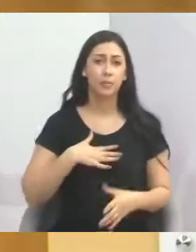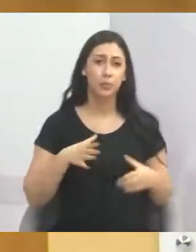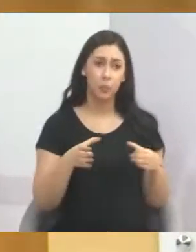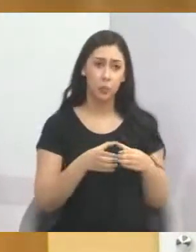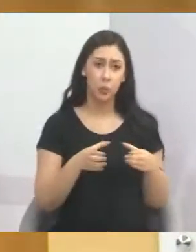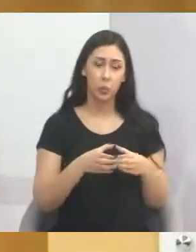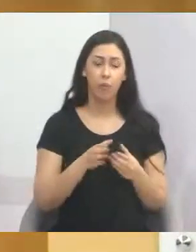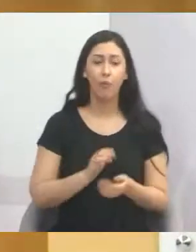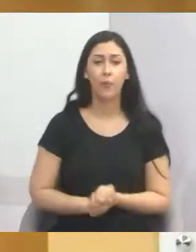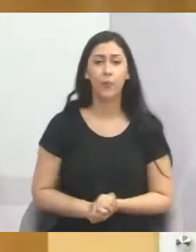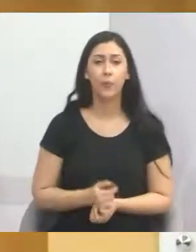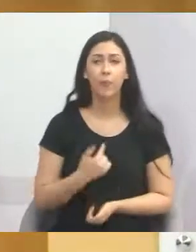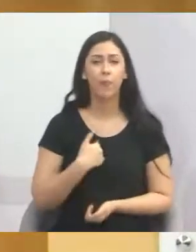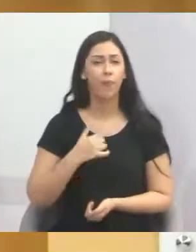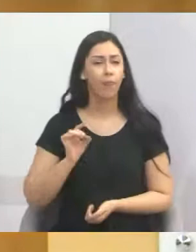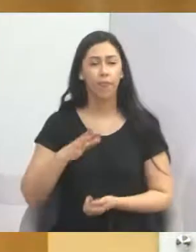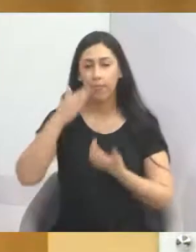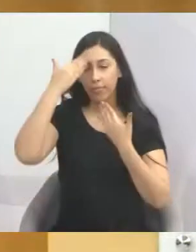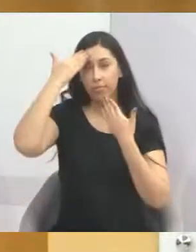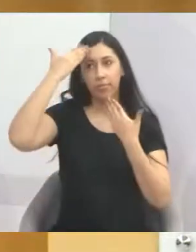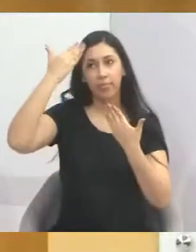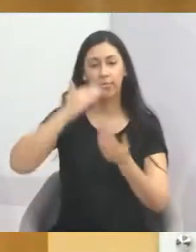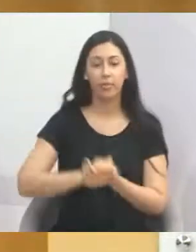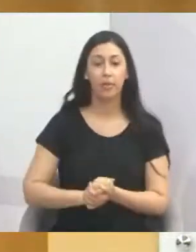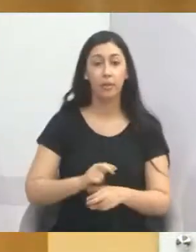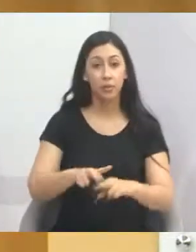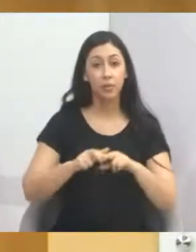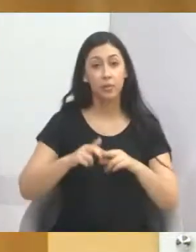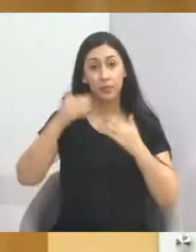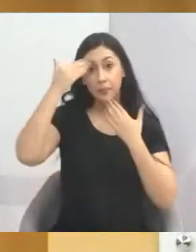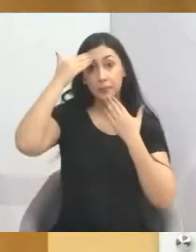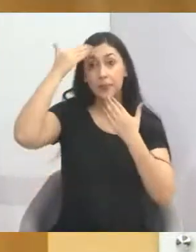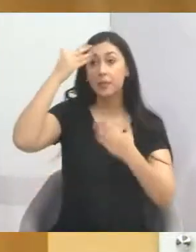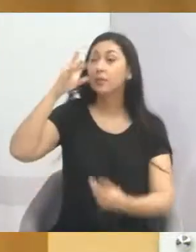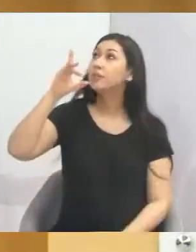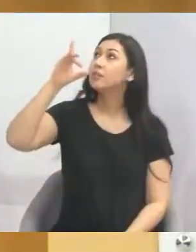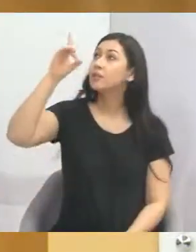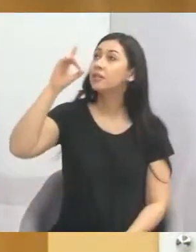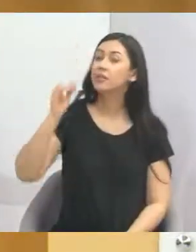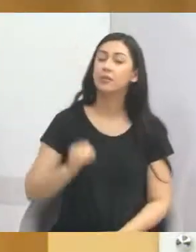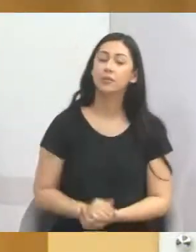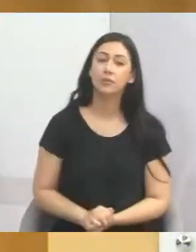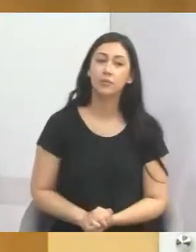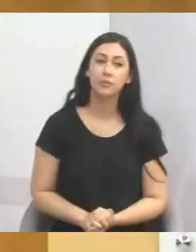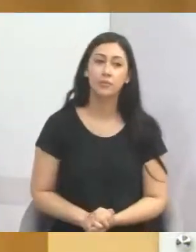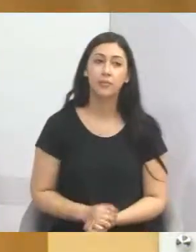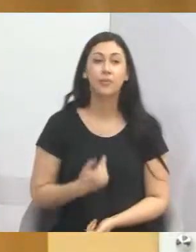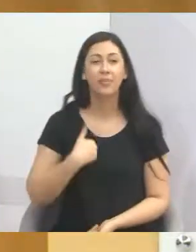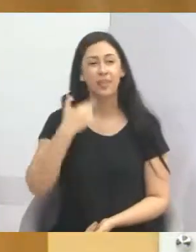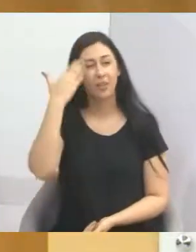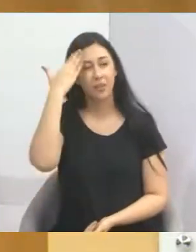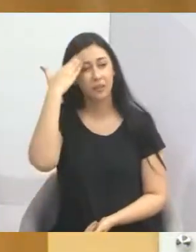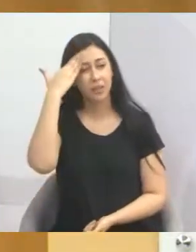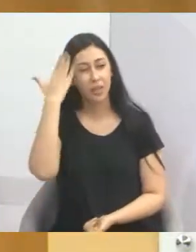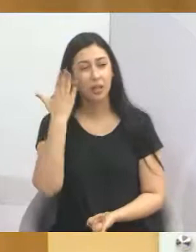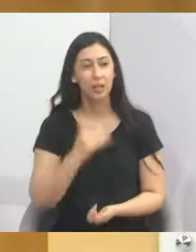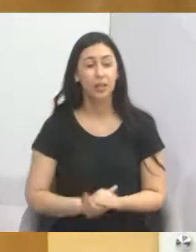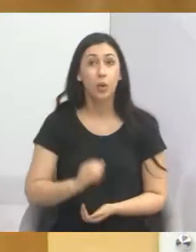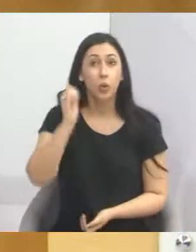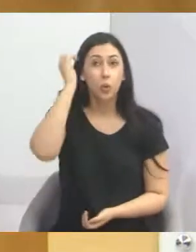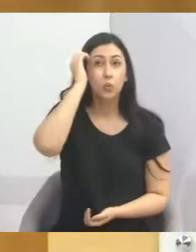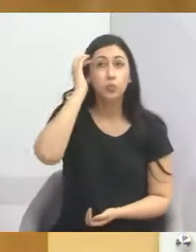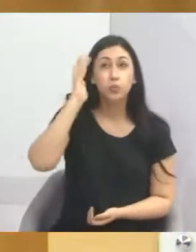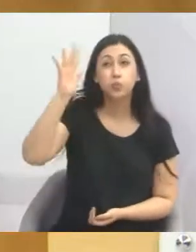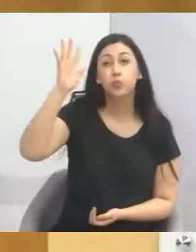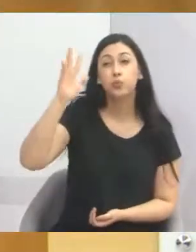grupo de gabinete, eu só tenho a agradecer. Então, obrigado, meu Deus, por estar aqui. Eu sei que o sonho de